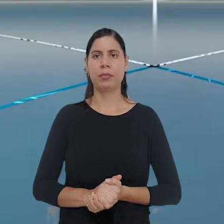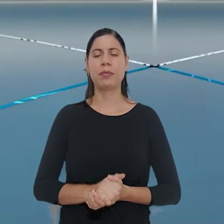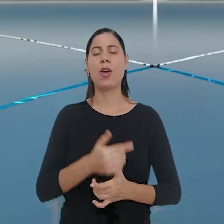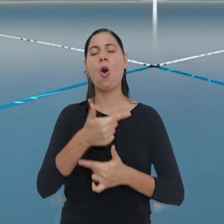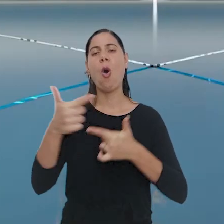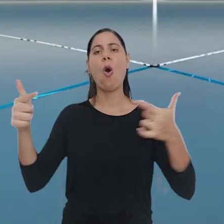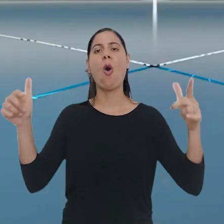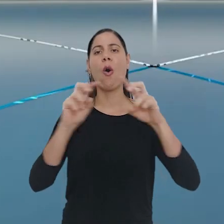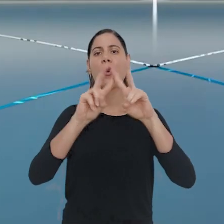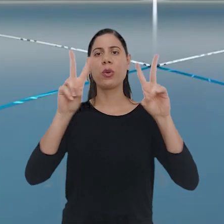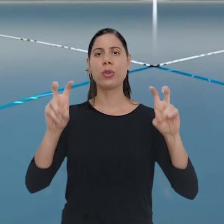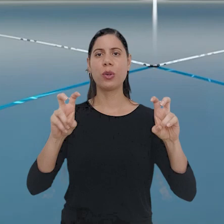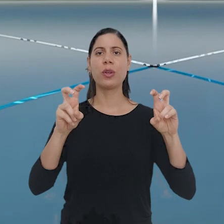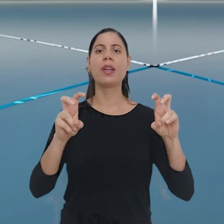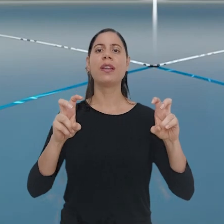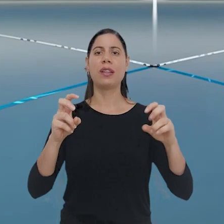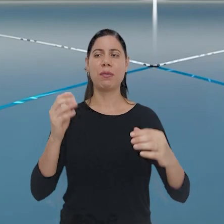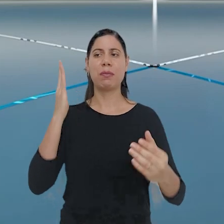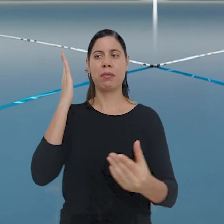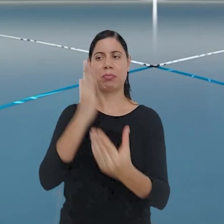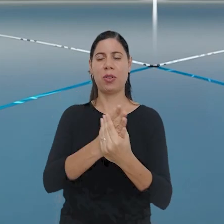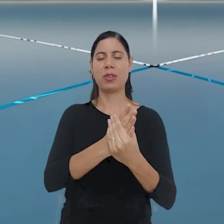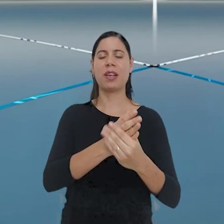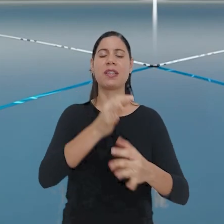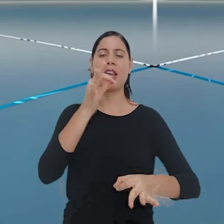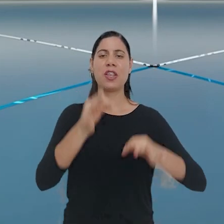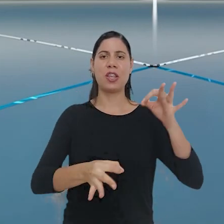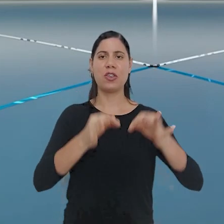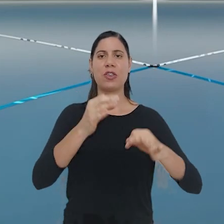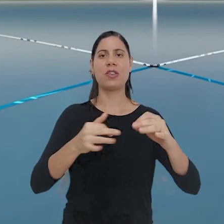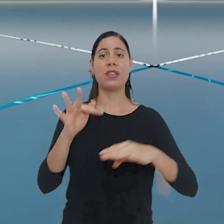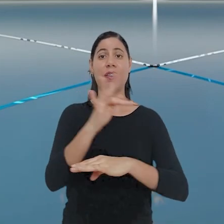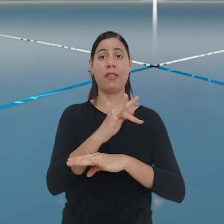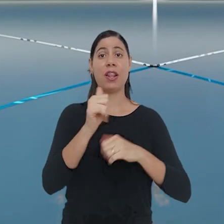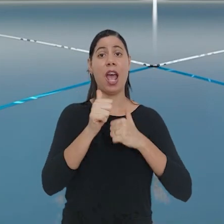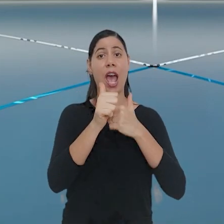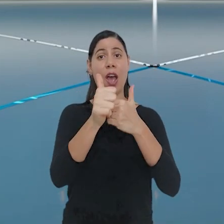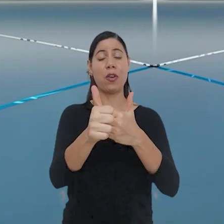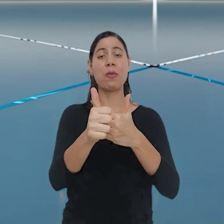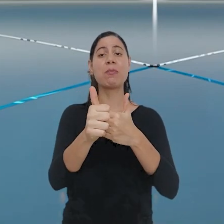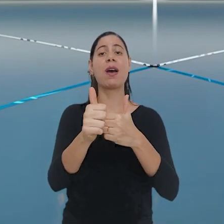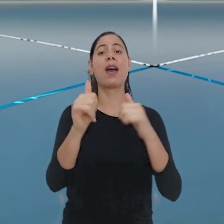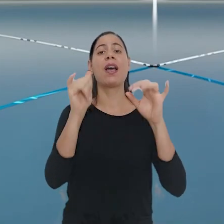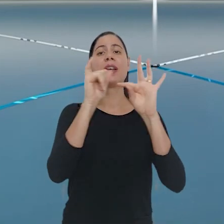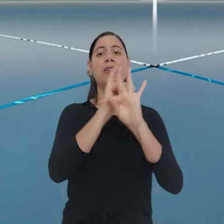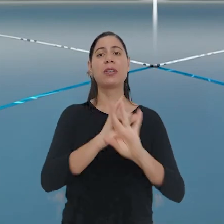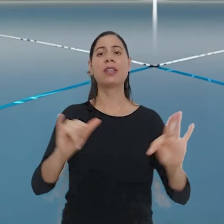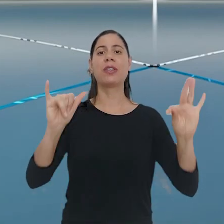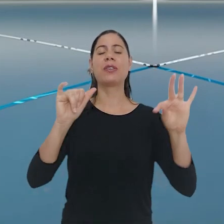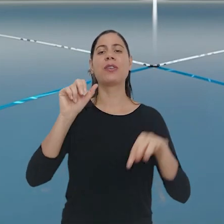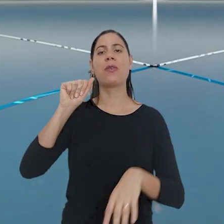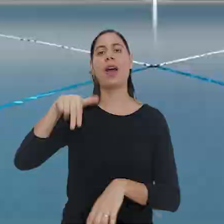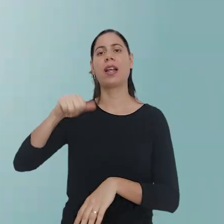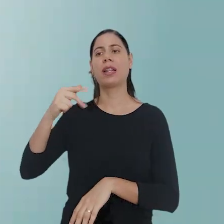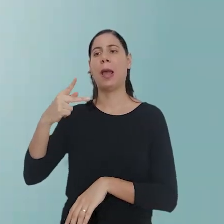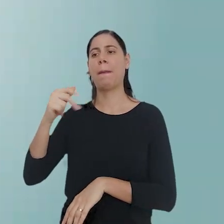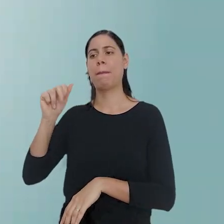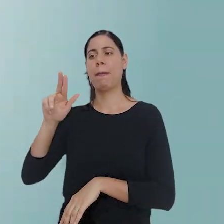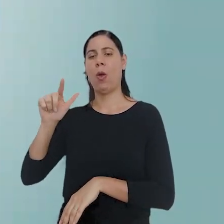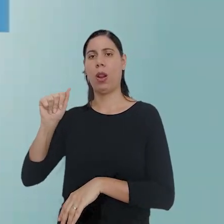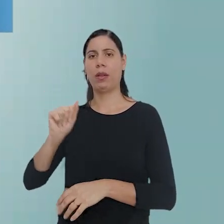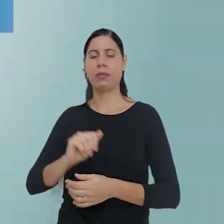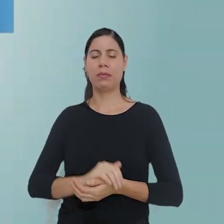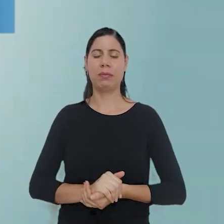Muitos outros assuntos chegam à Justiça Federal. Acompanhe alguns deles no IT Notícias com Ana Paula Souza.